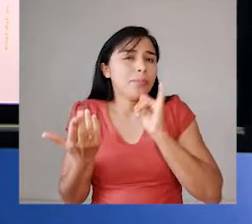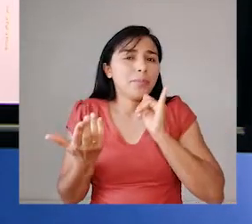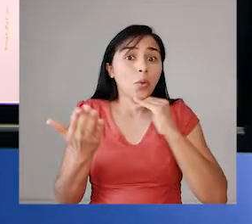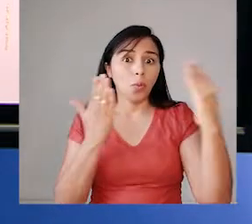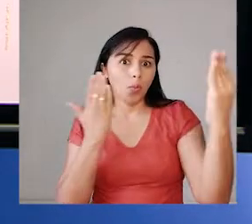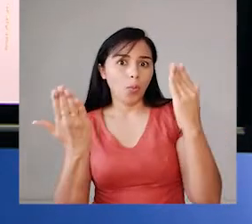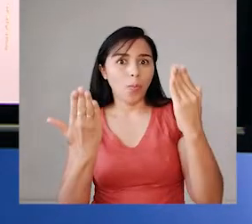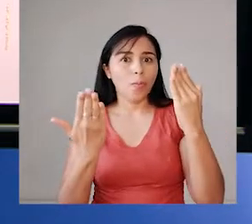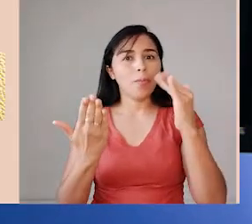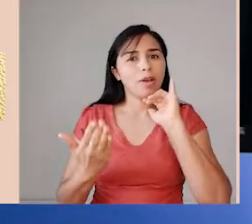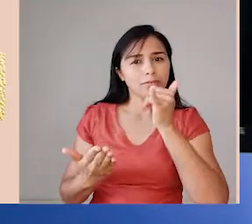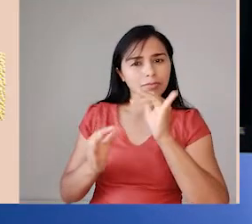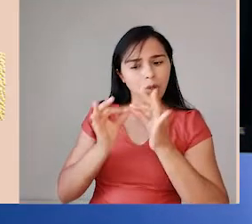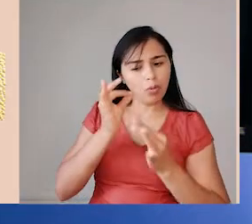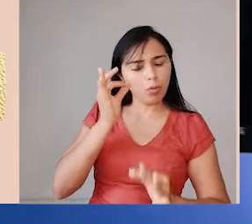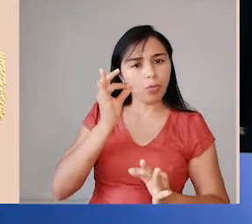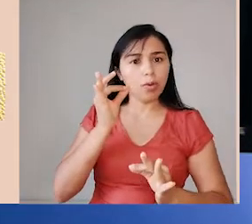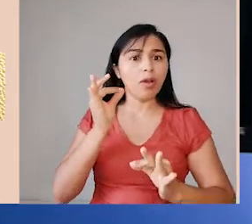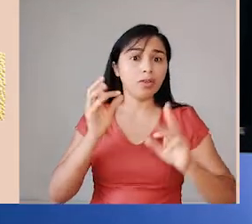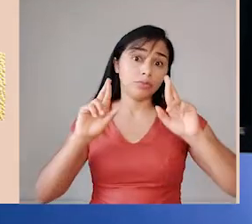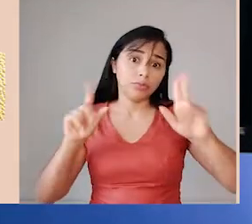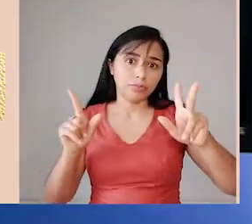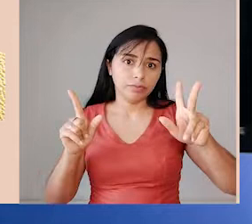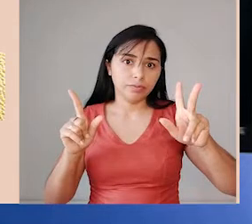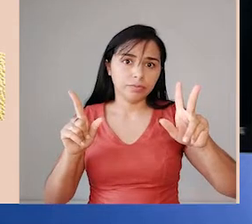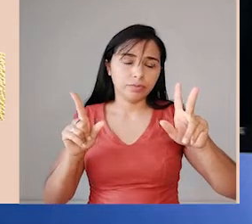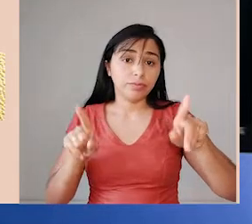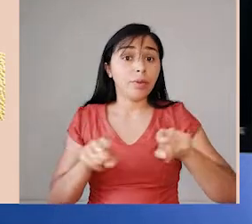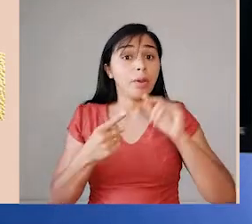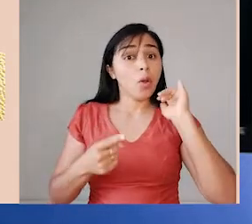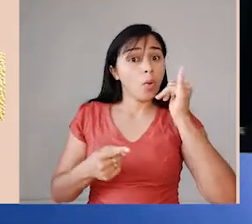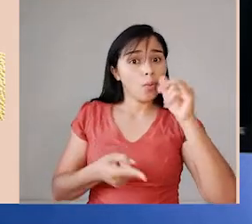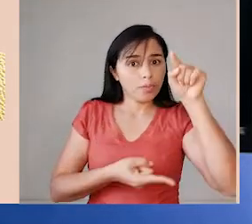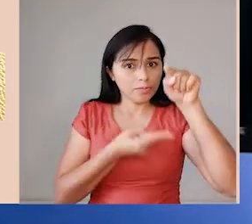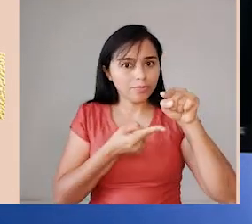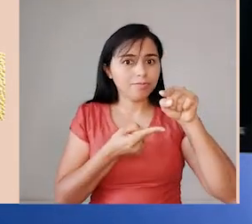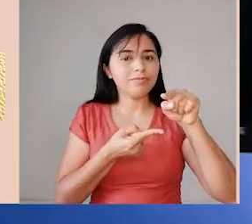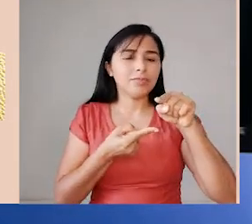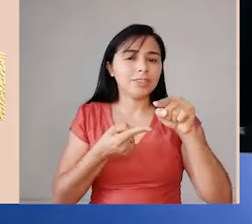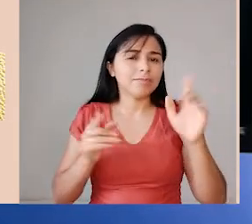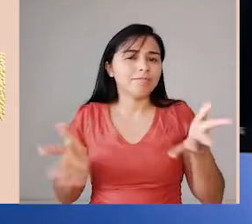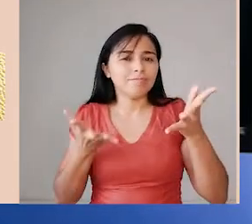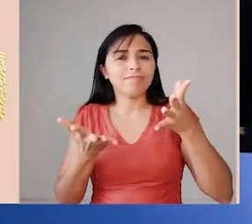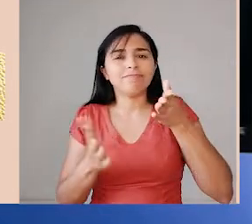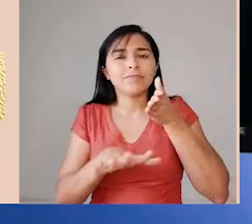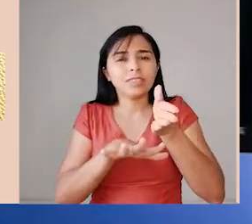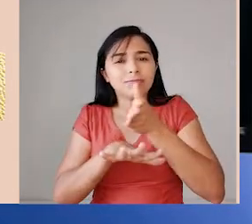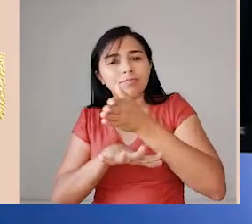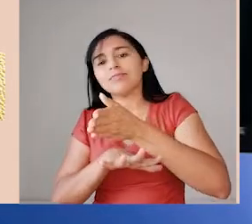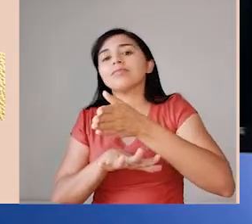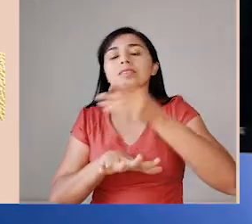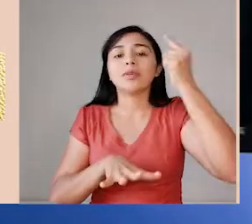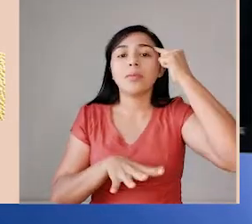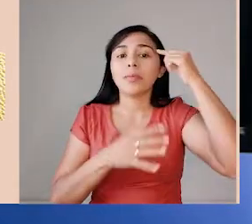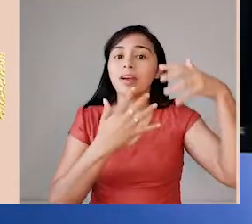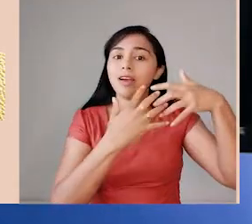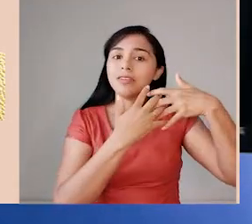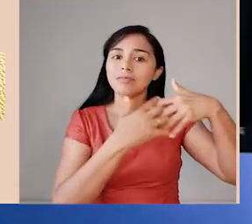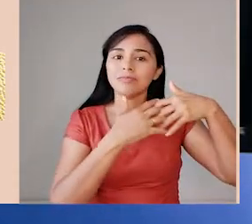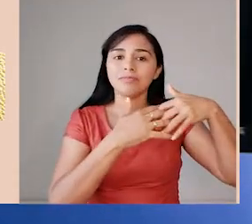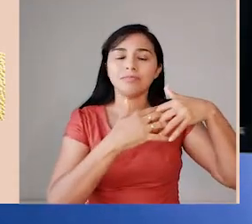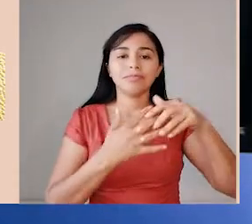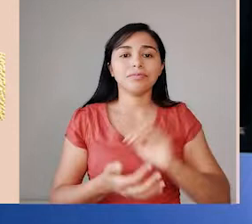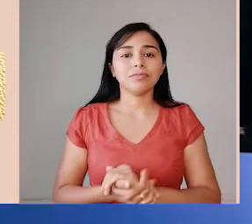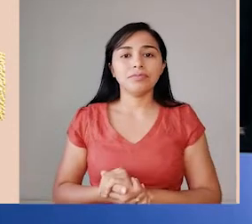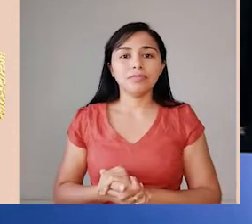sugere muitas coisas para você pensar. E o mais importante, então, é que esse miniconto é